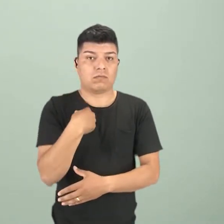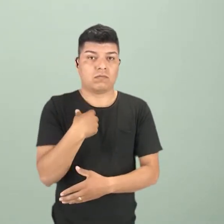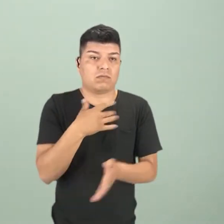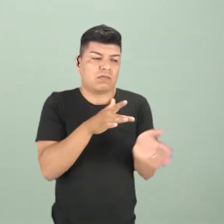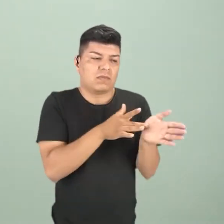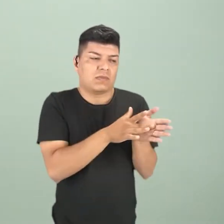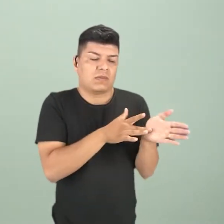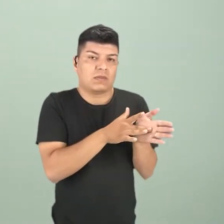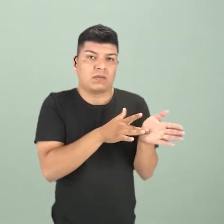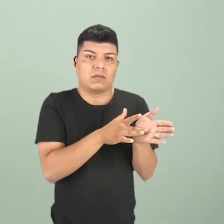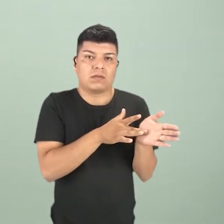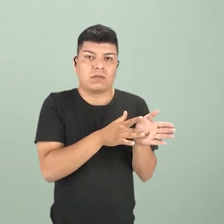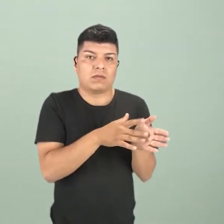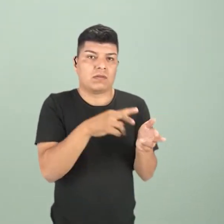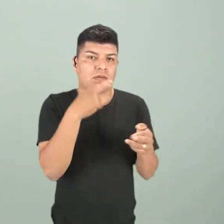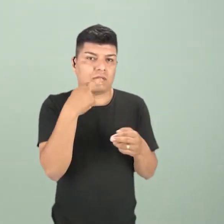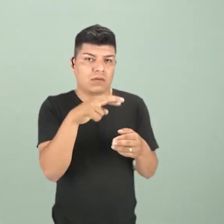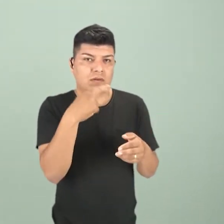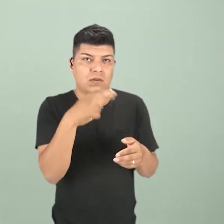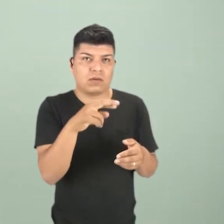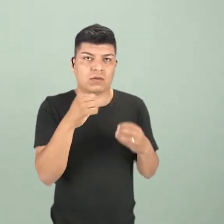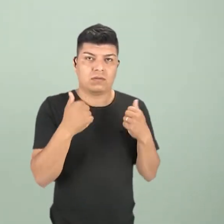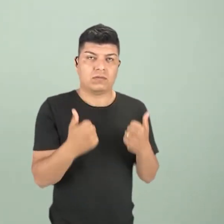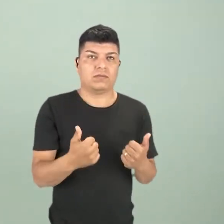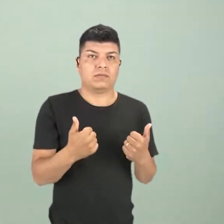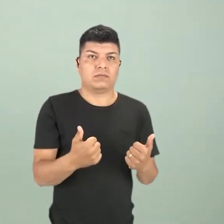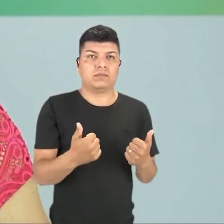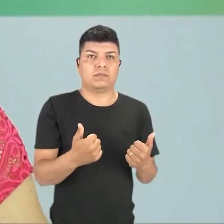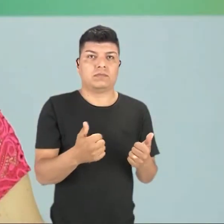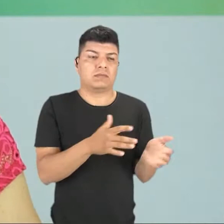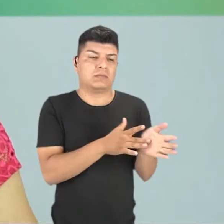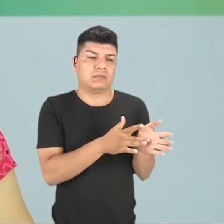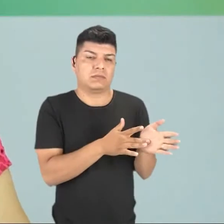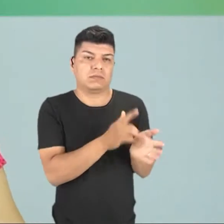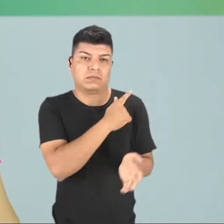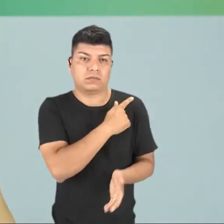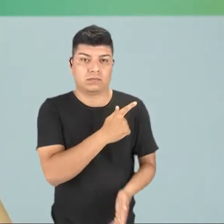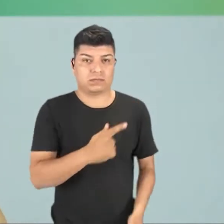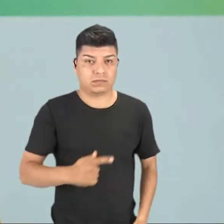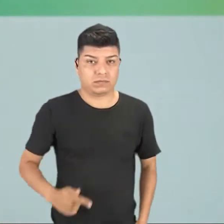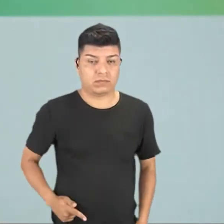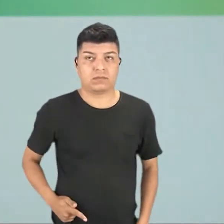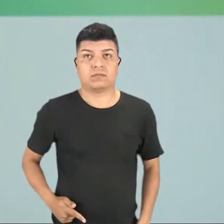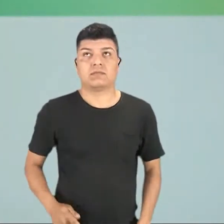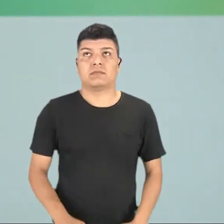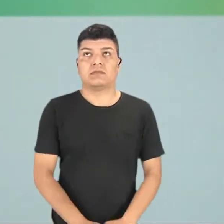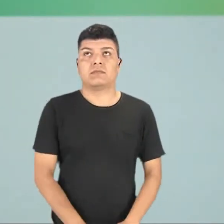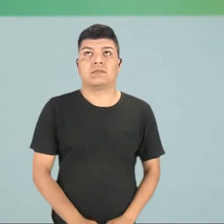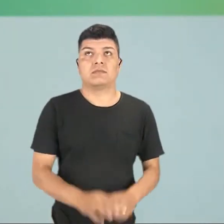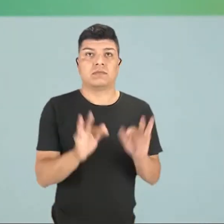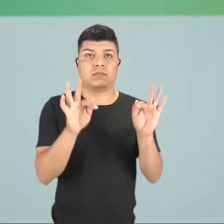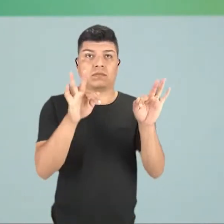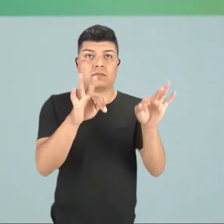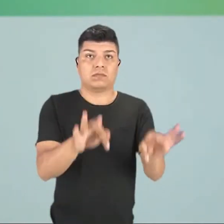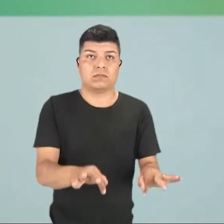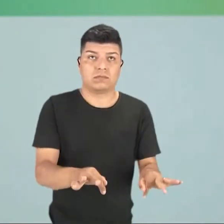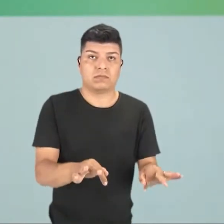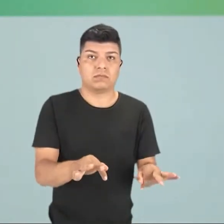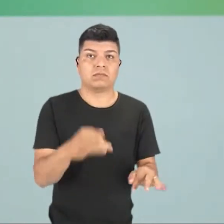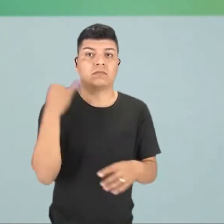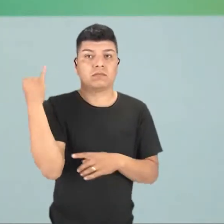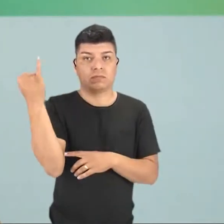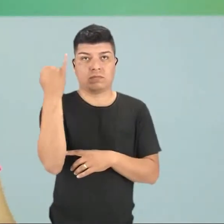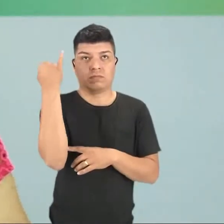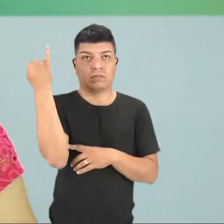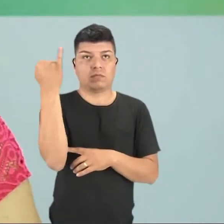sua intenção de crítica, tá bom? Disfarçadas ao governador. E por último, não menos importante, nós